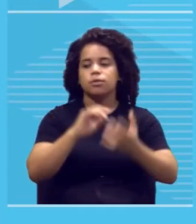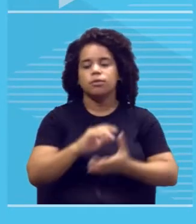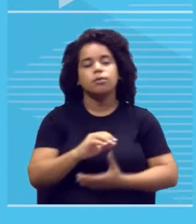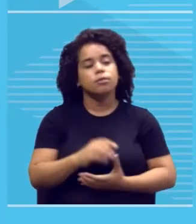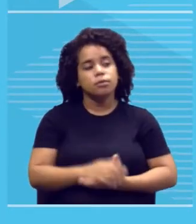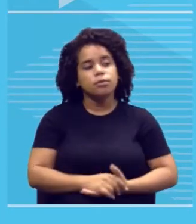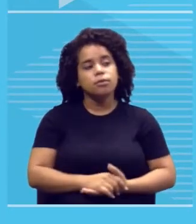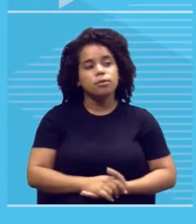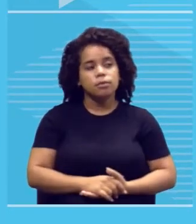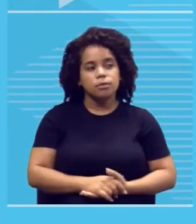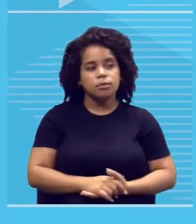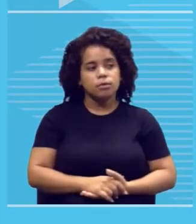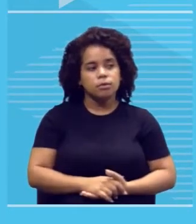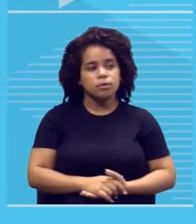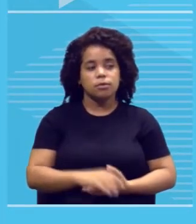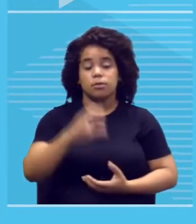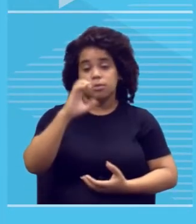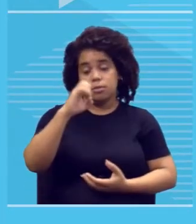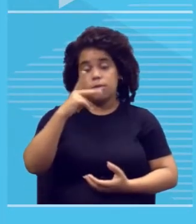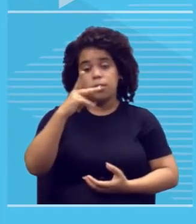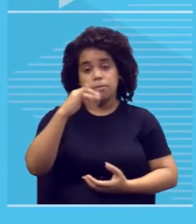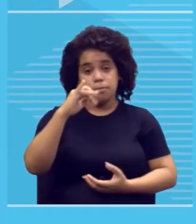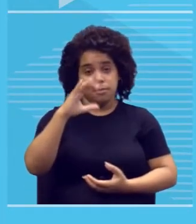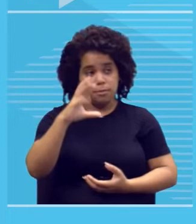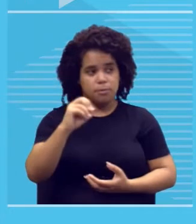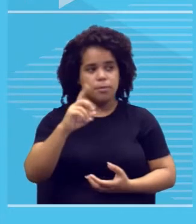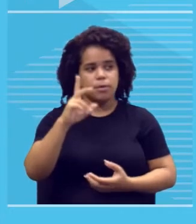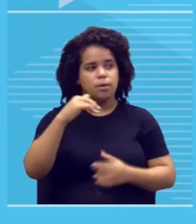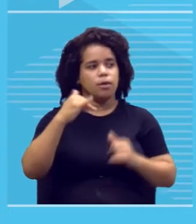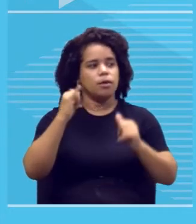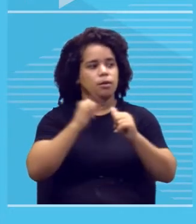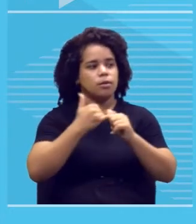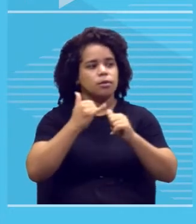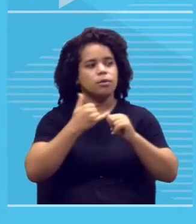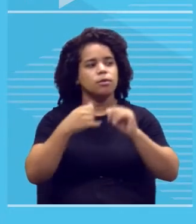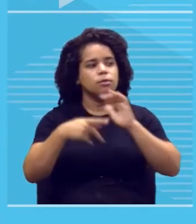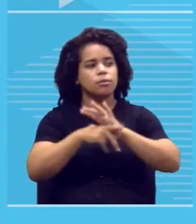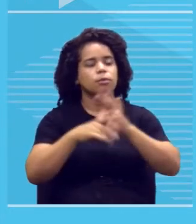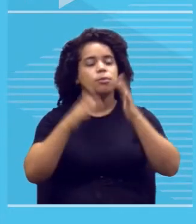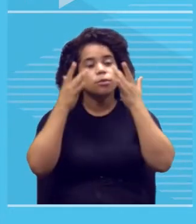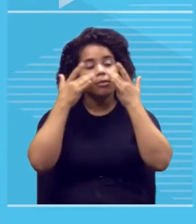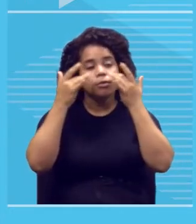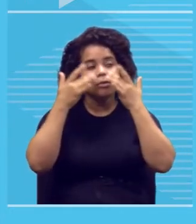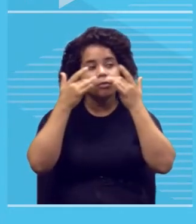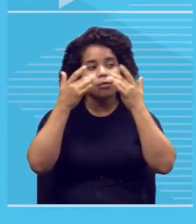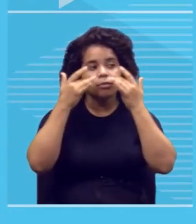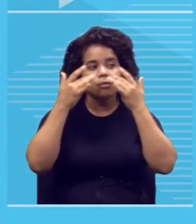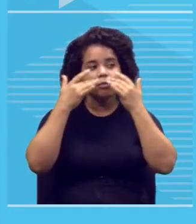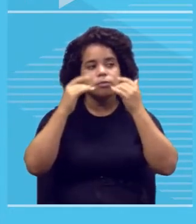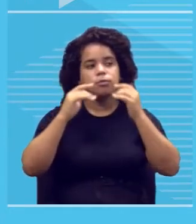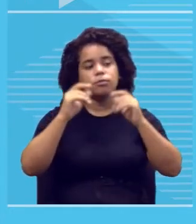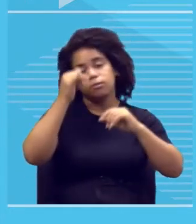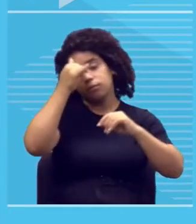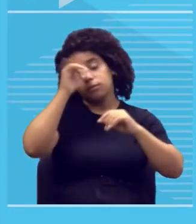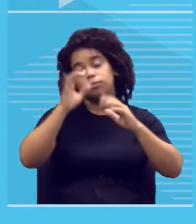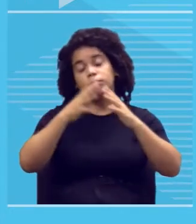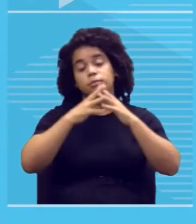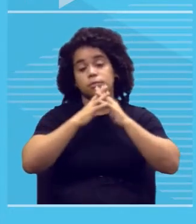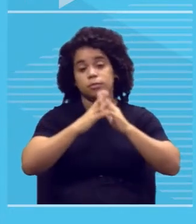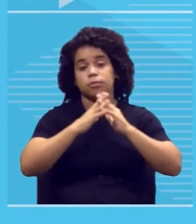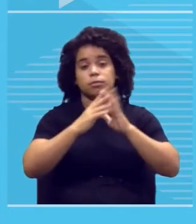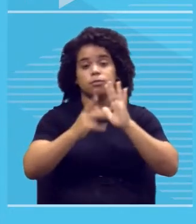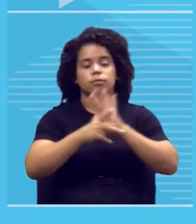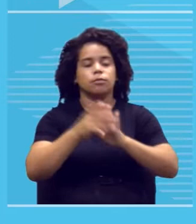tem como objetivo Aliás o épico como adjetivo para o texto dramático teatral né dado para não confundir com as narrativas